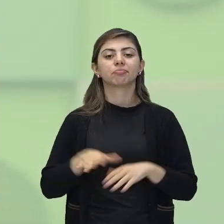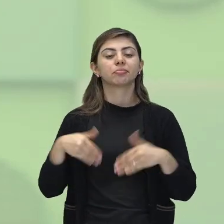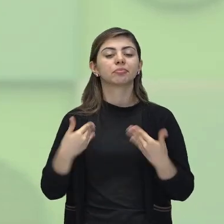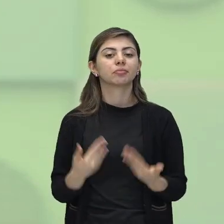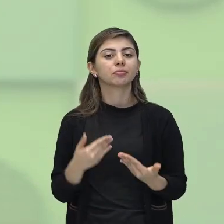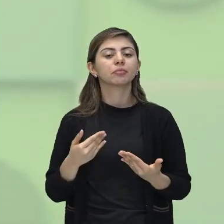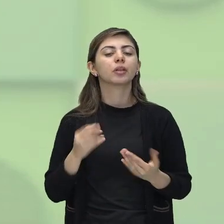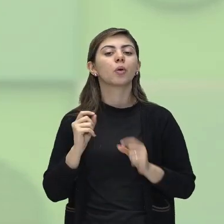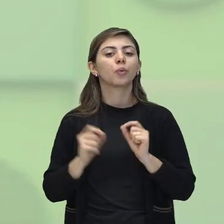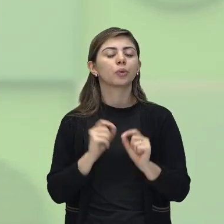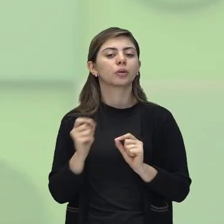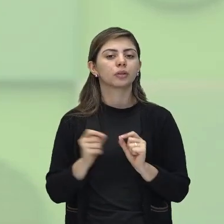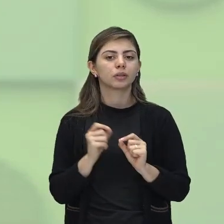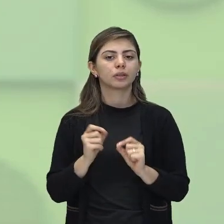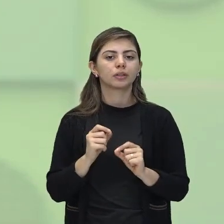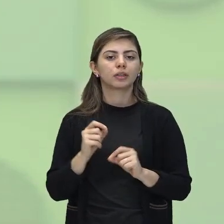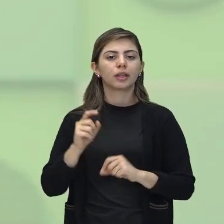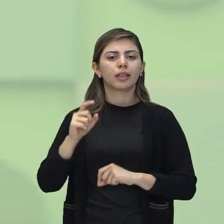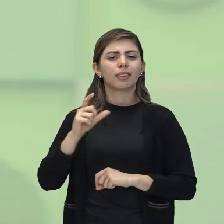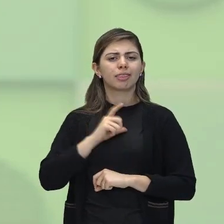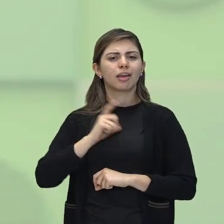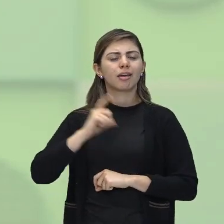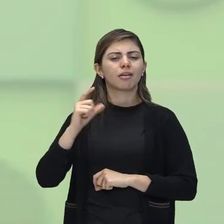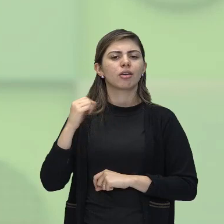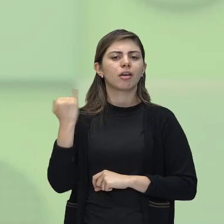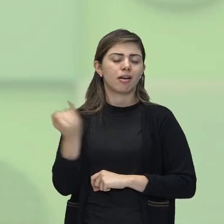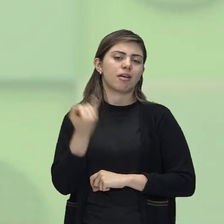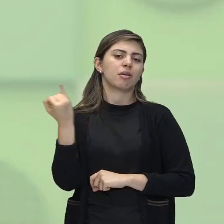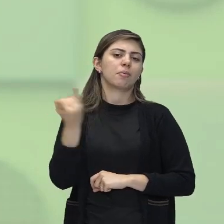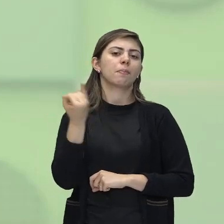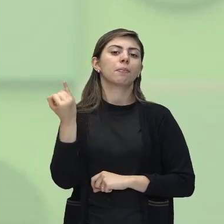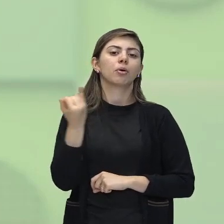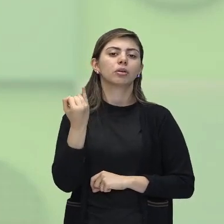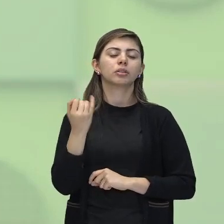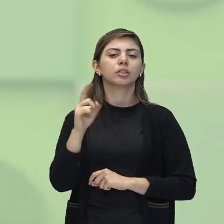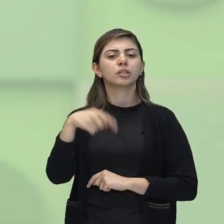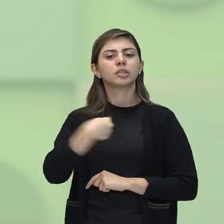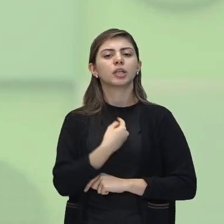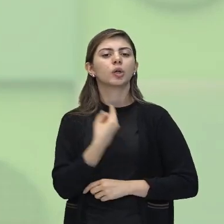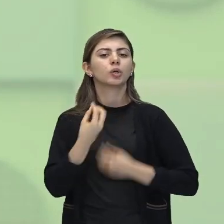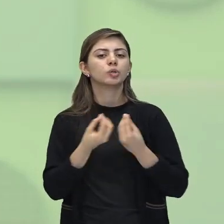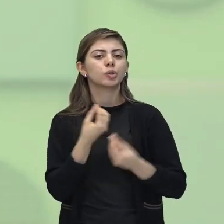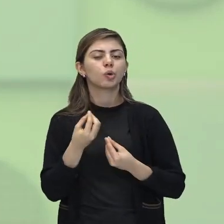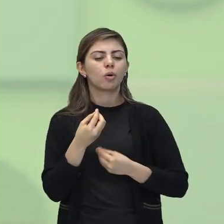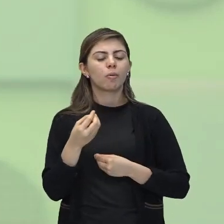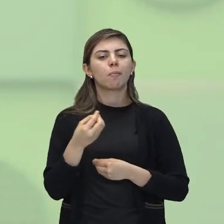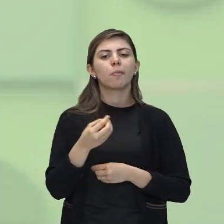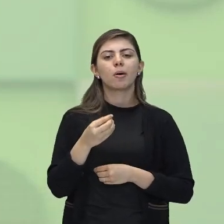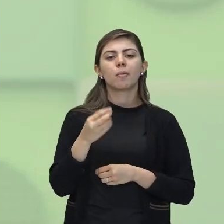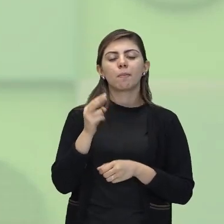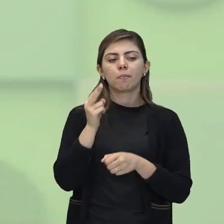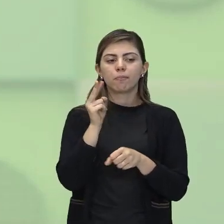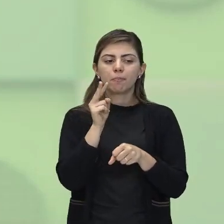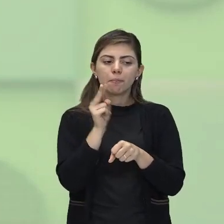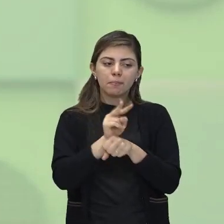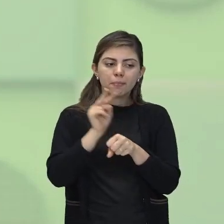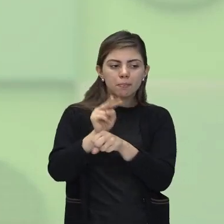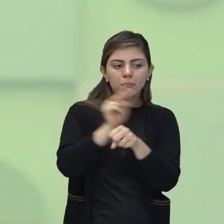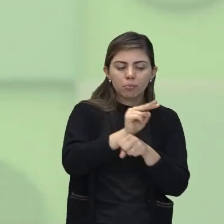isso que vem aí a importância de manter esses ambientes